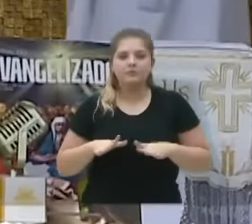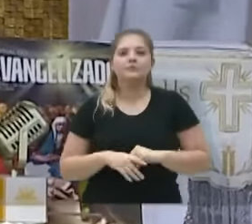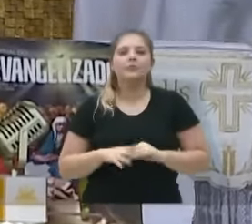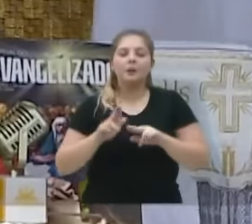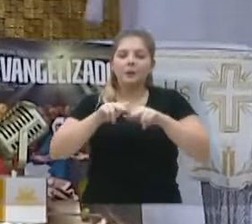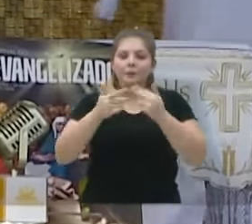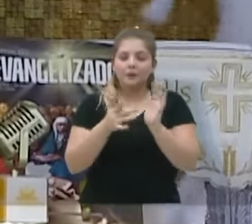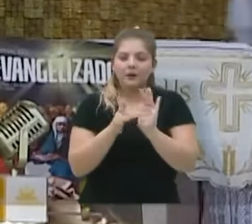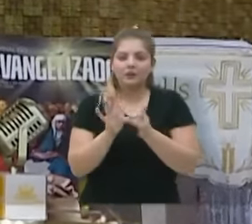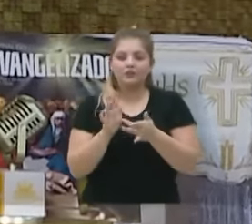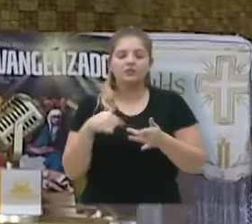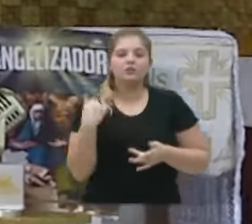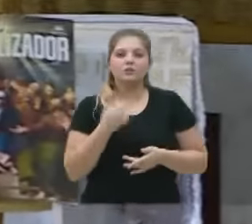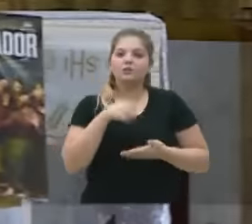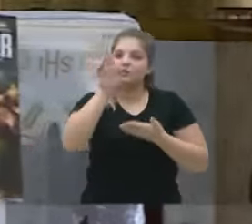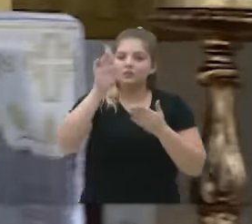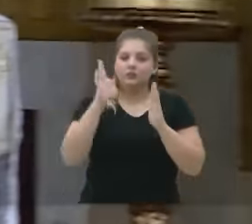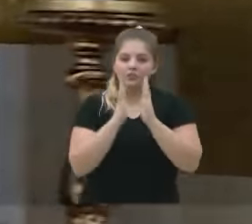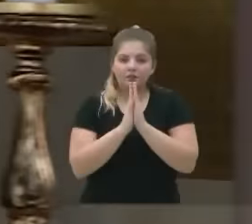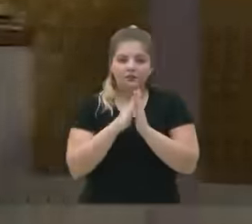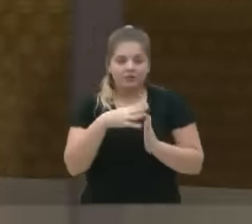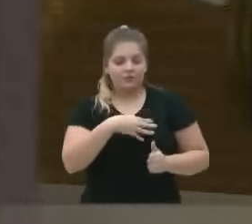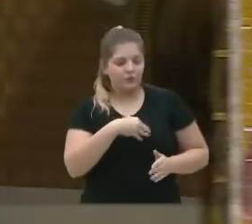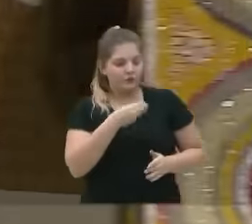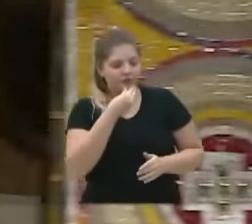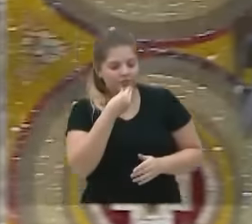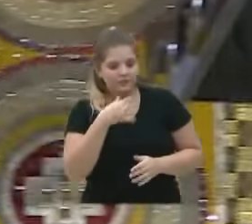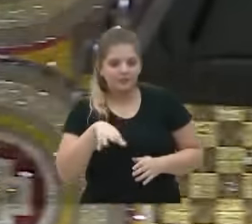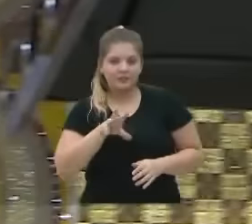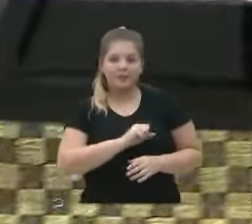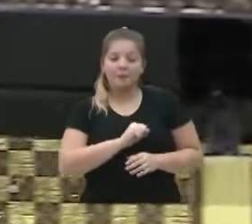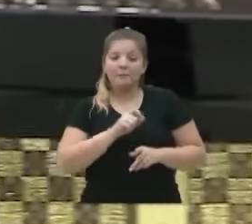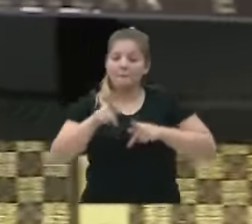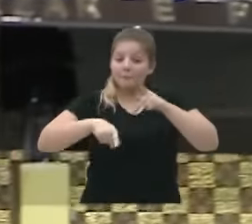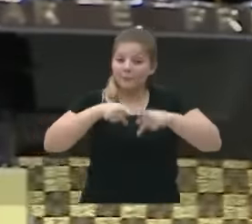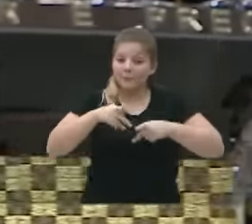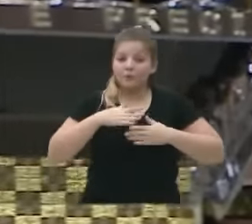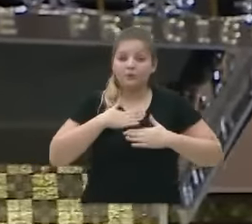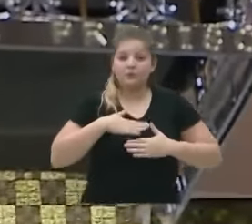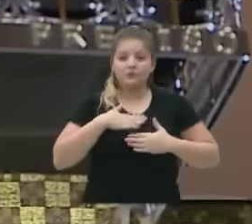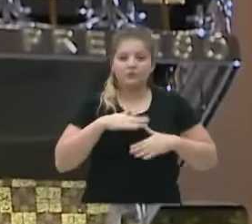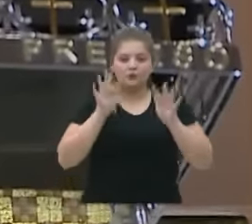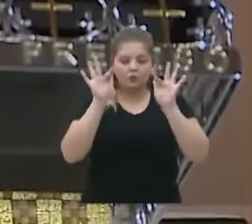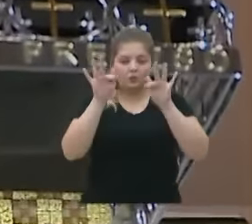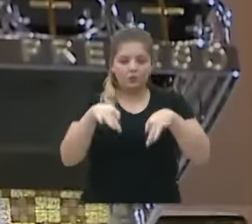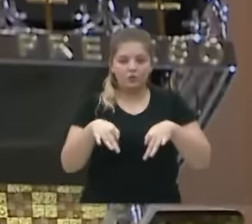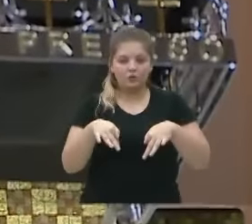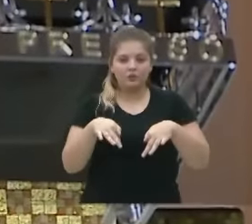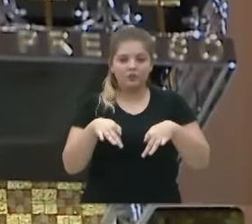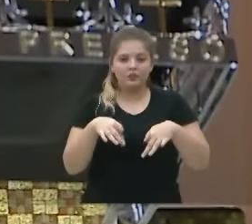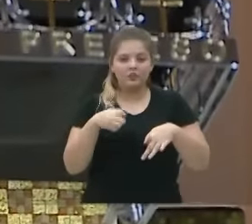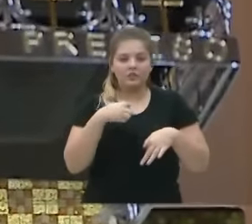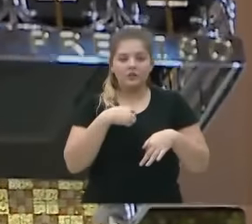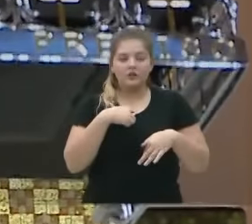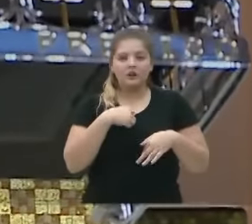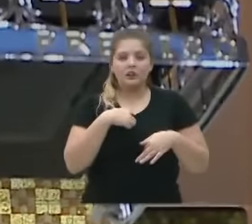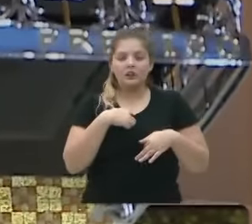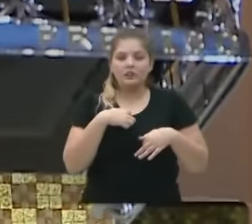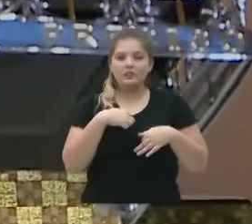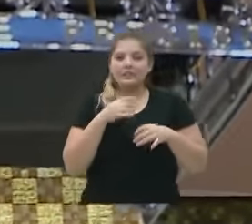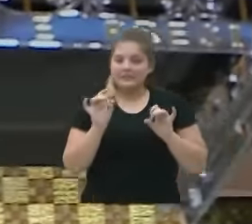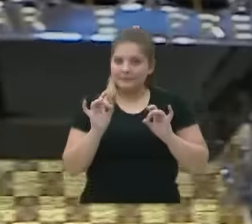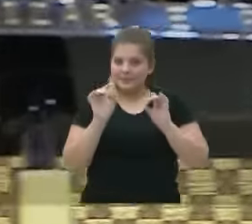nosso Senhor. Amém. Filhos amados, povo querido, no final eu quero dar uma bênção